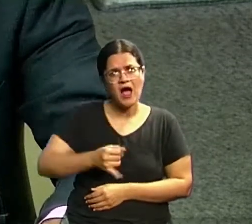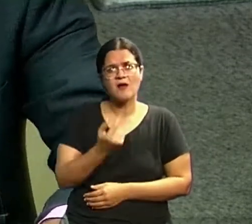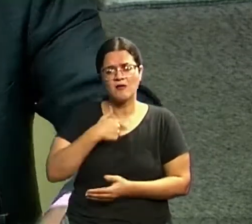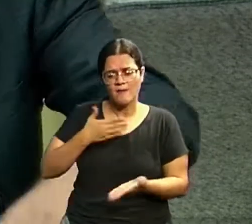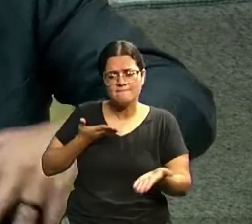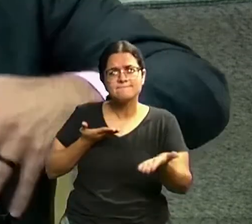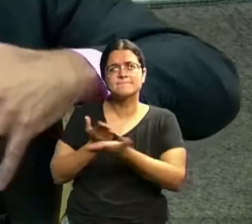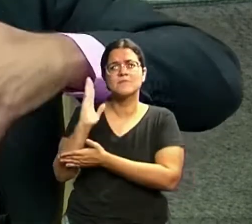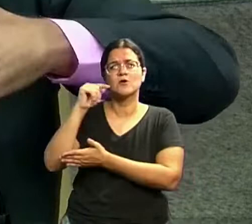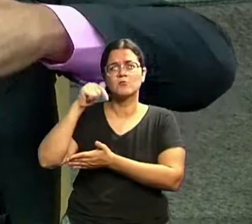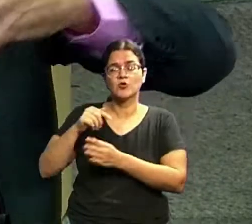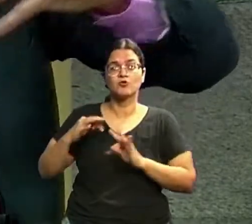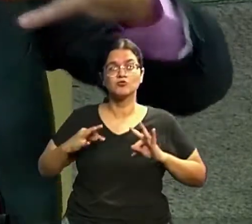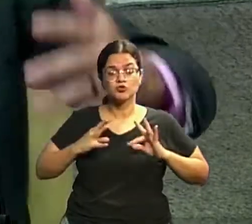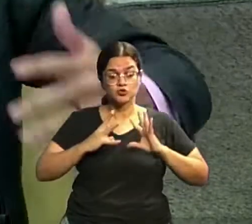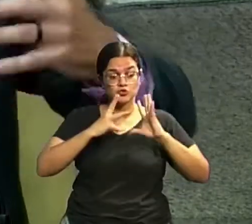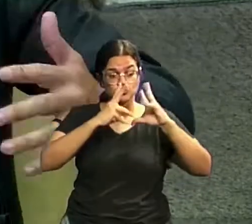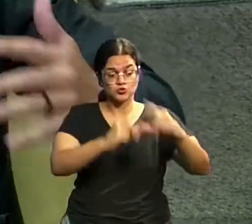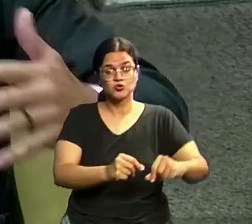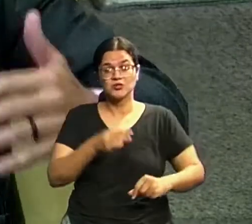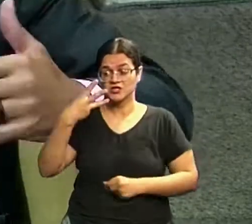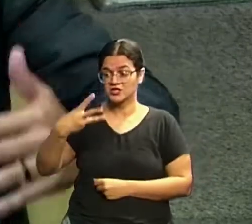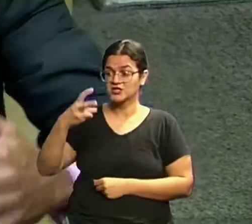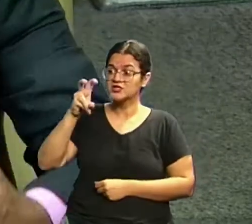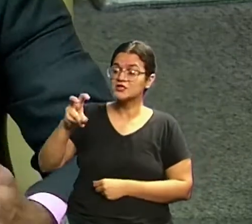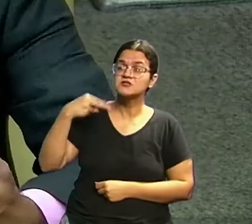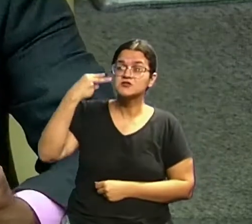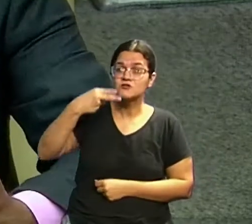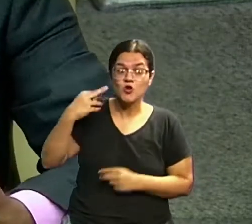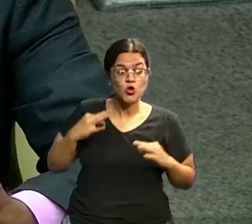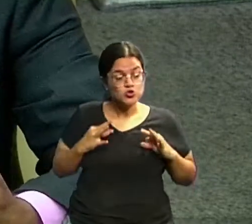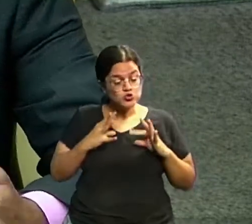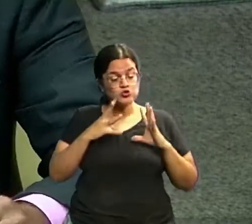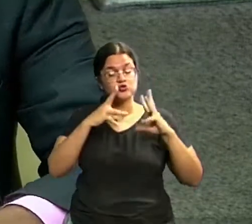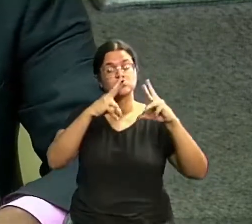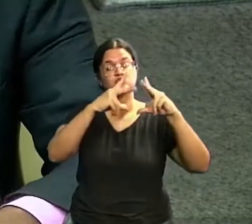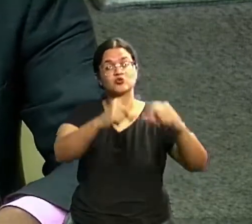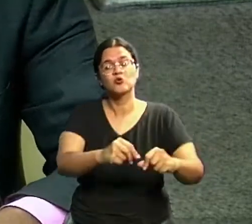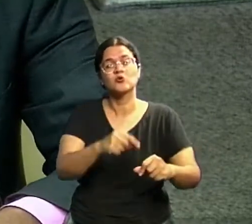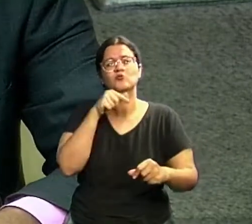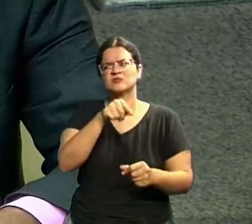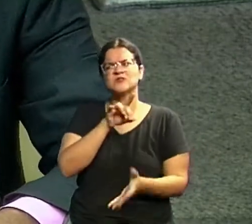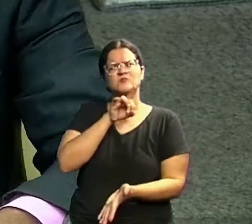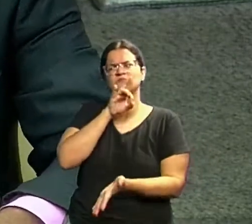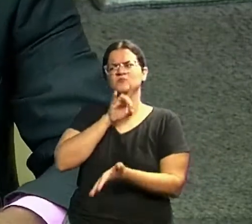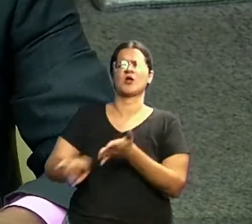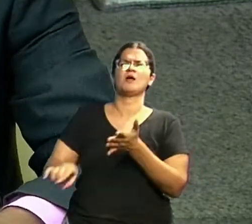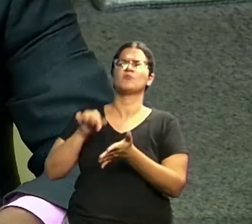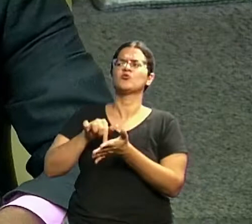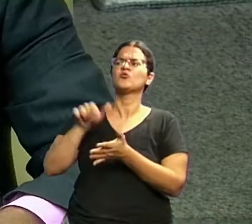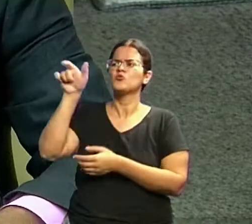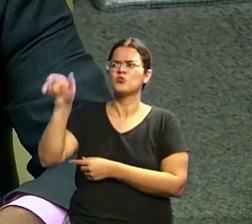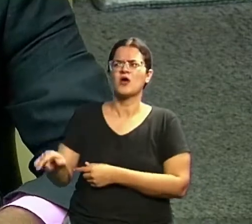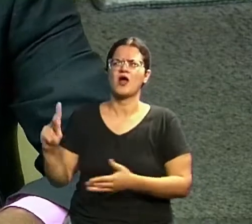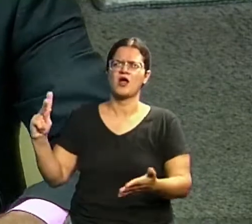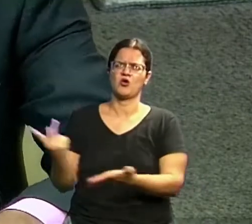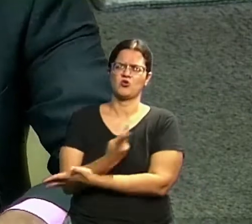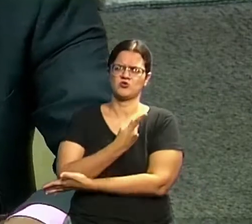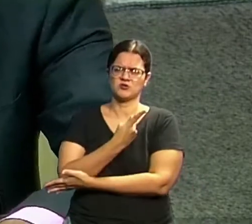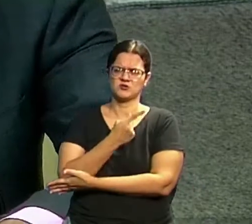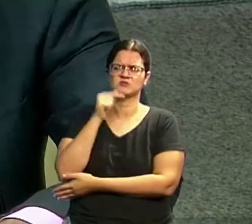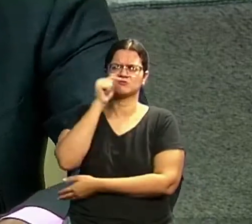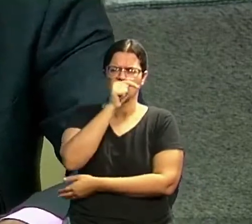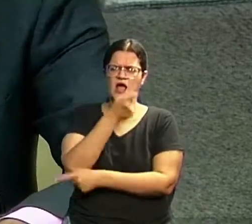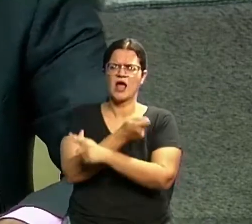forma coletiva, de iniciativa de todos os 35 vereadores e vereadoras, né, uma moção de repúdio ao fato ocorrido,